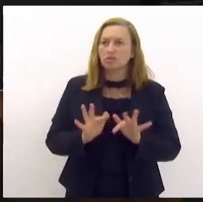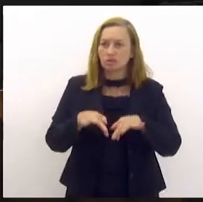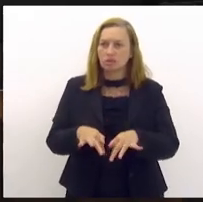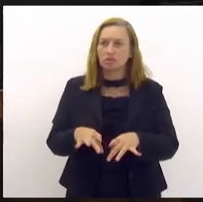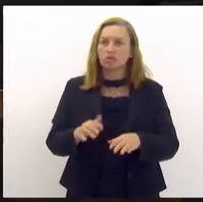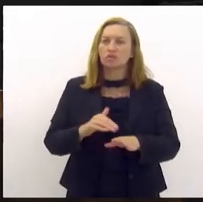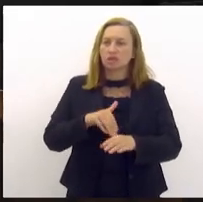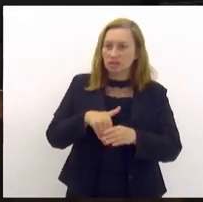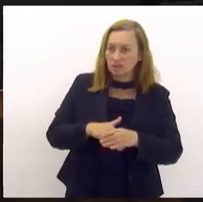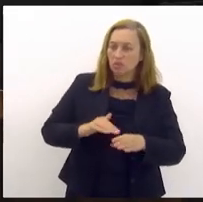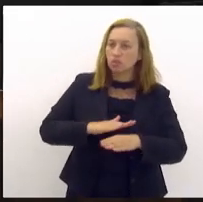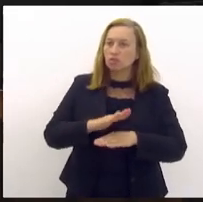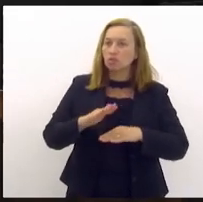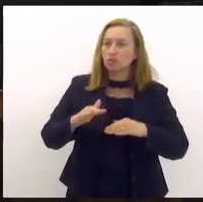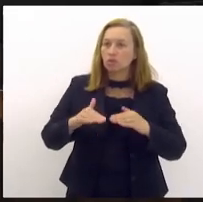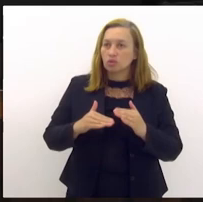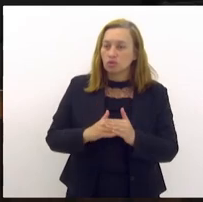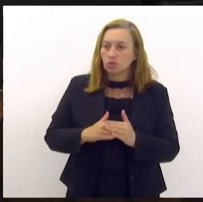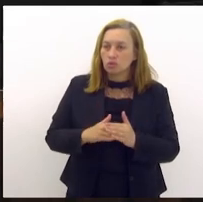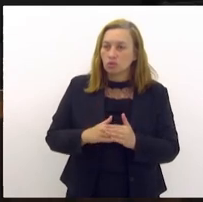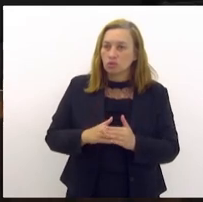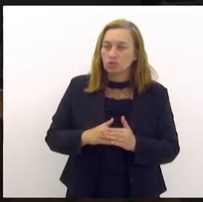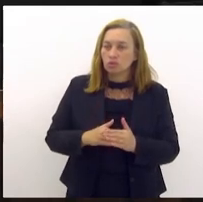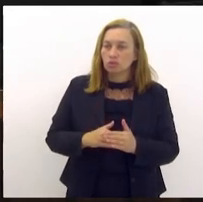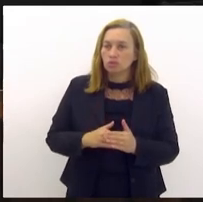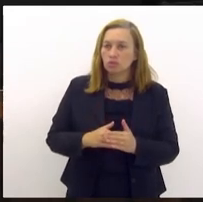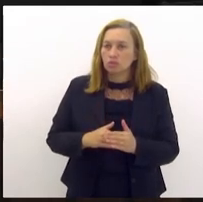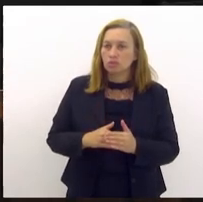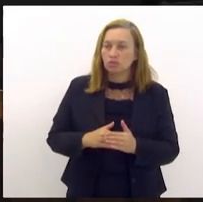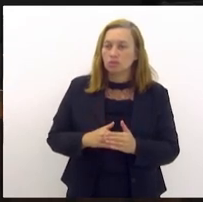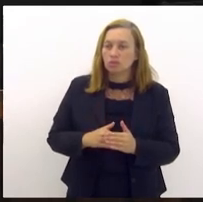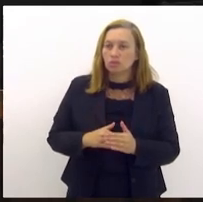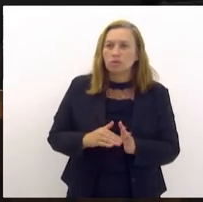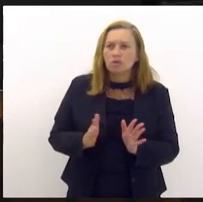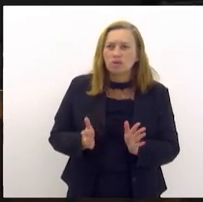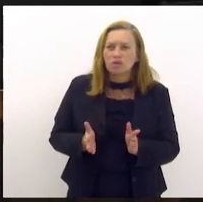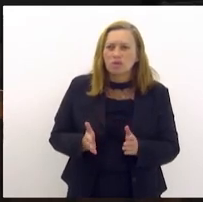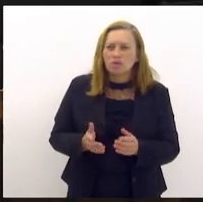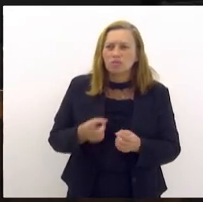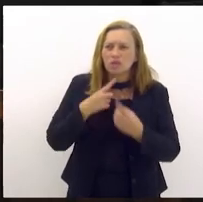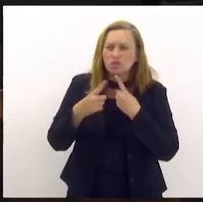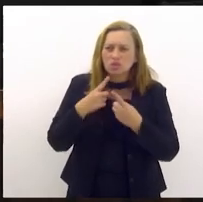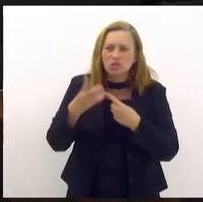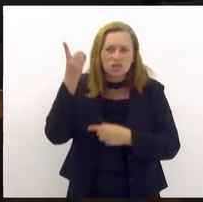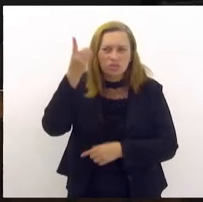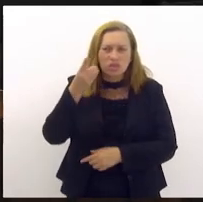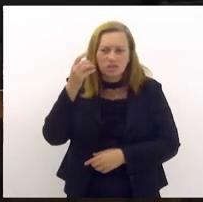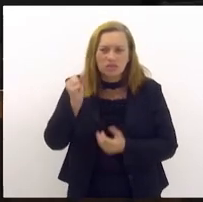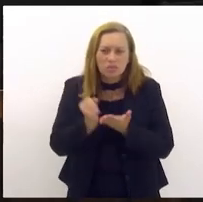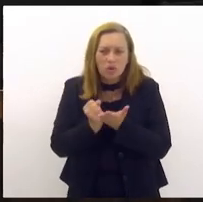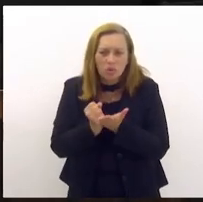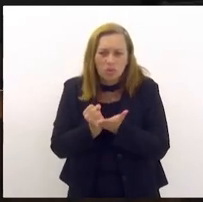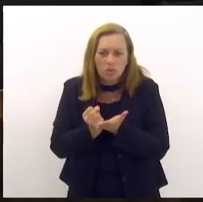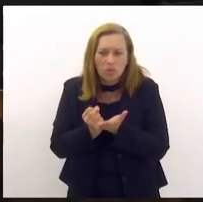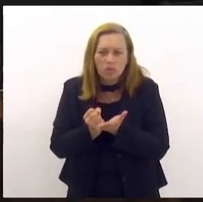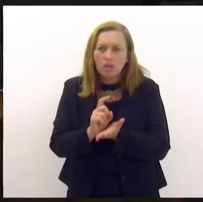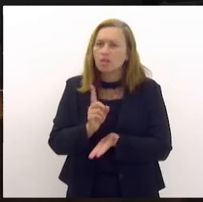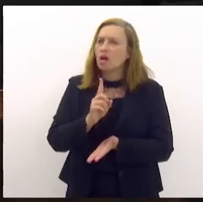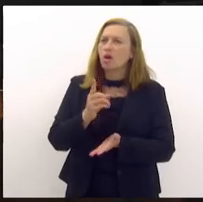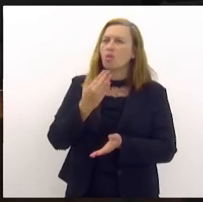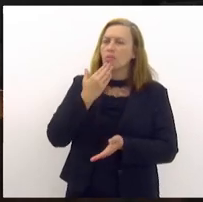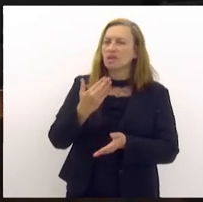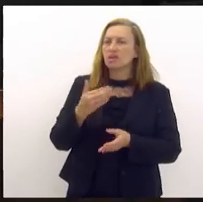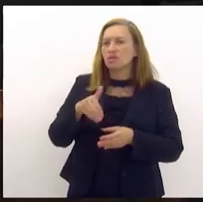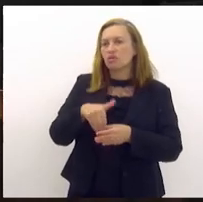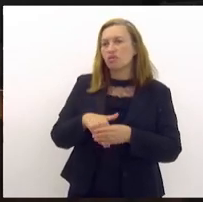encerrada a discussão, em votação. Abstenção. O senhor... Abstenção. Para discutir, deputado Samuel? Não, eu pedi